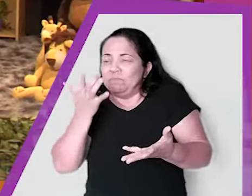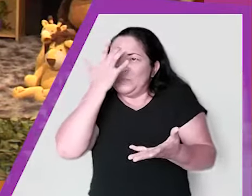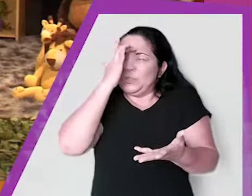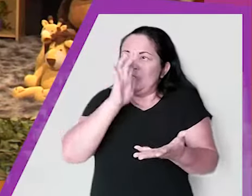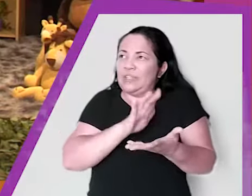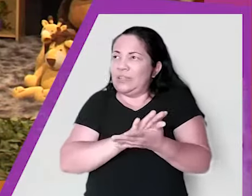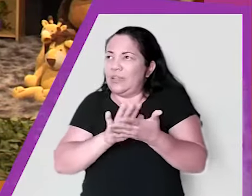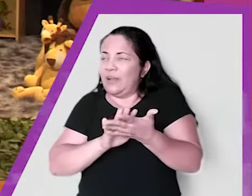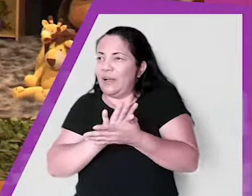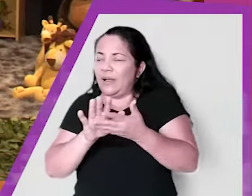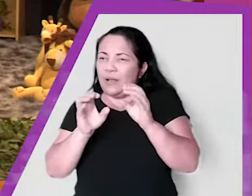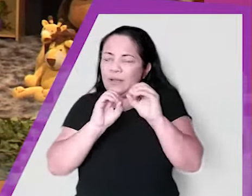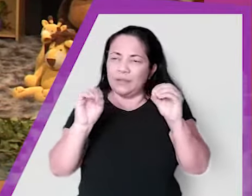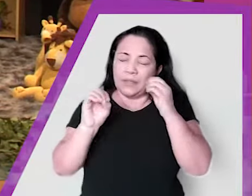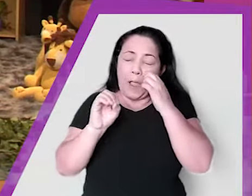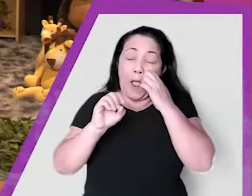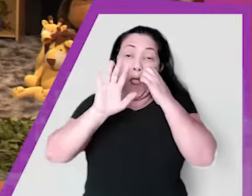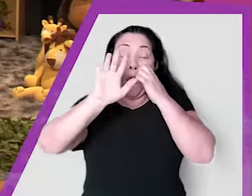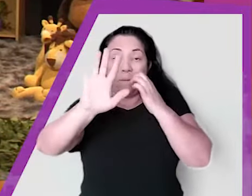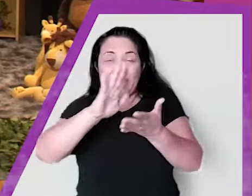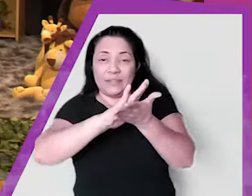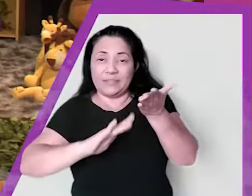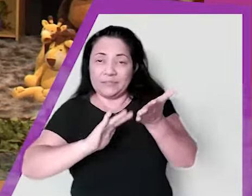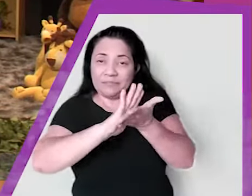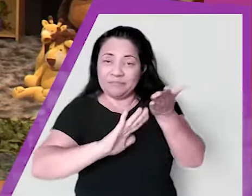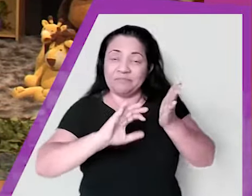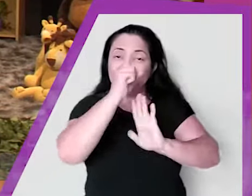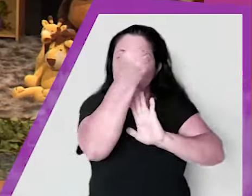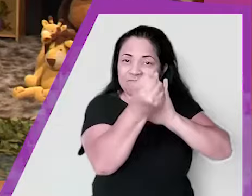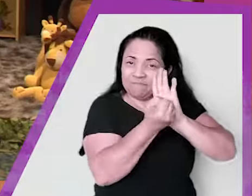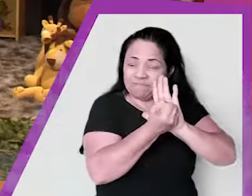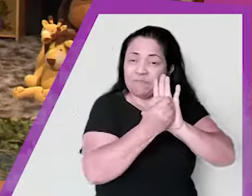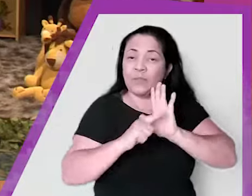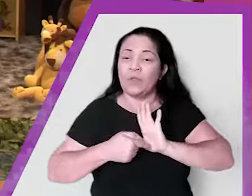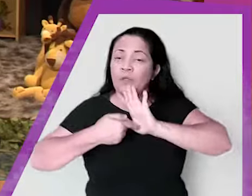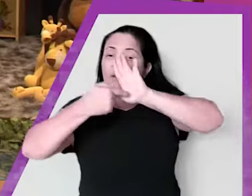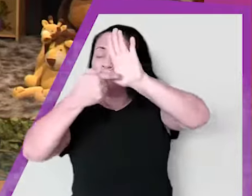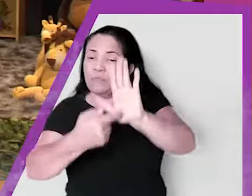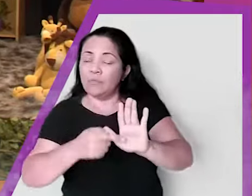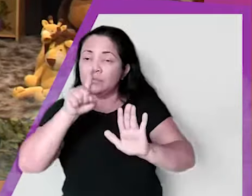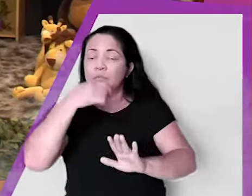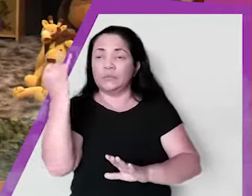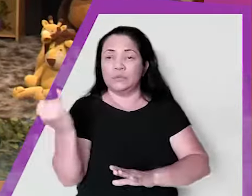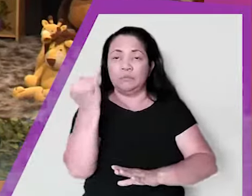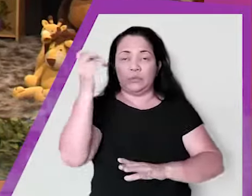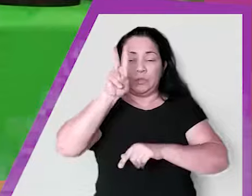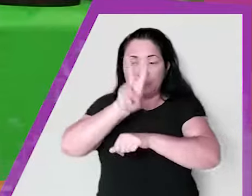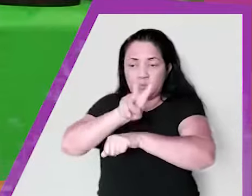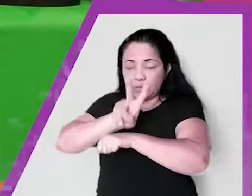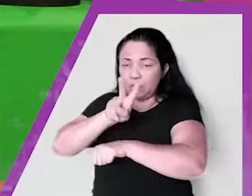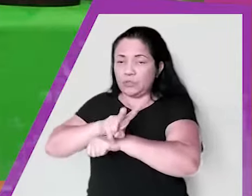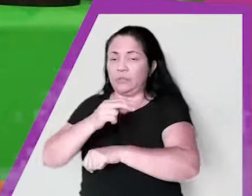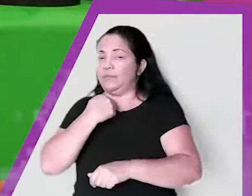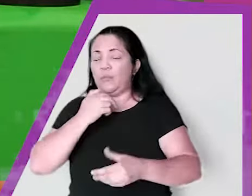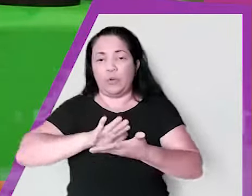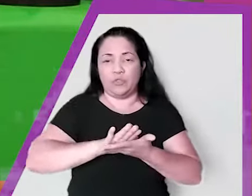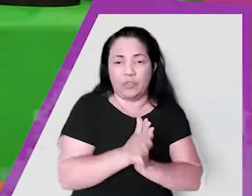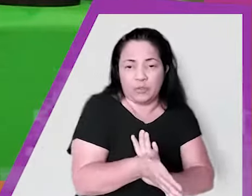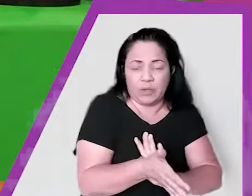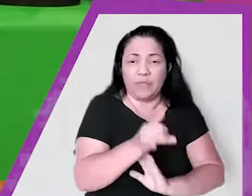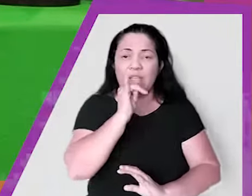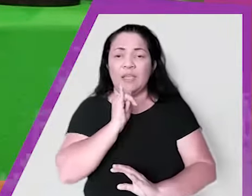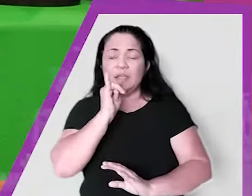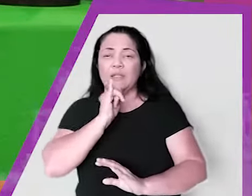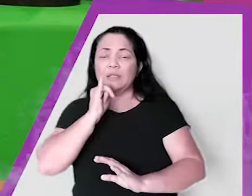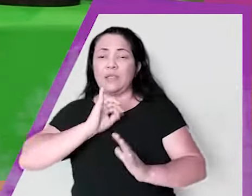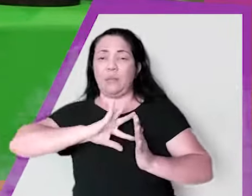nacional? Bom, talvez nada. Mas sinaliza claramente a importância de que deve